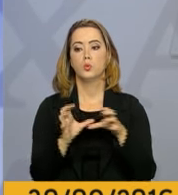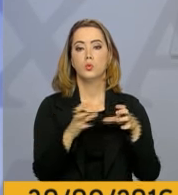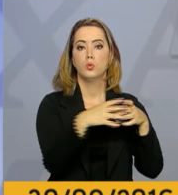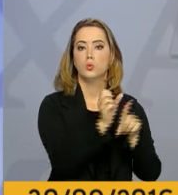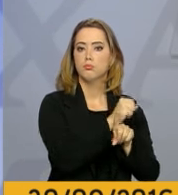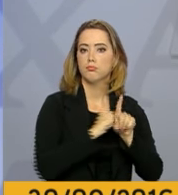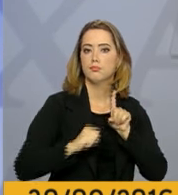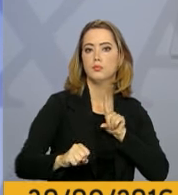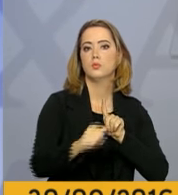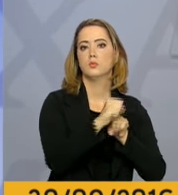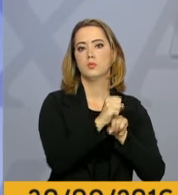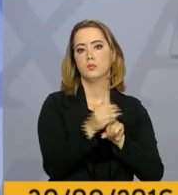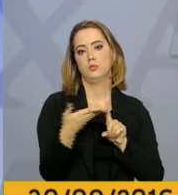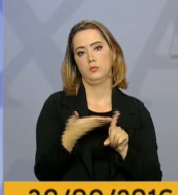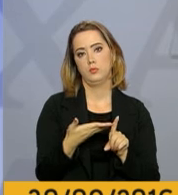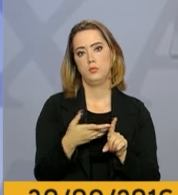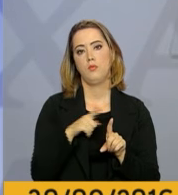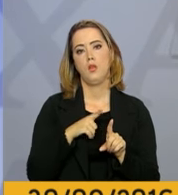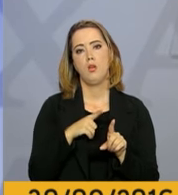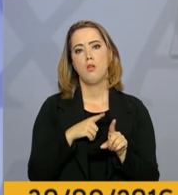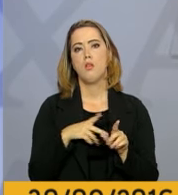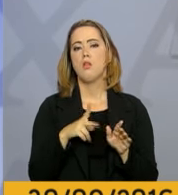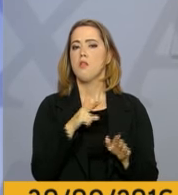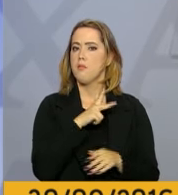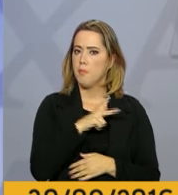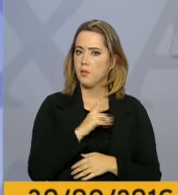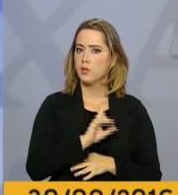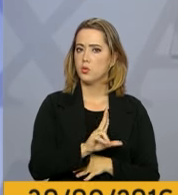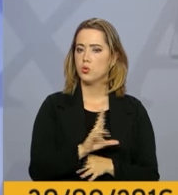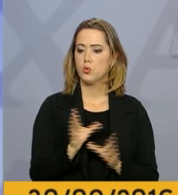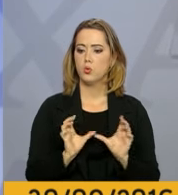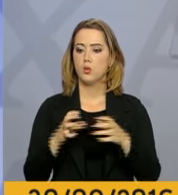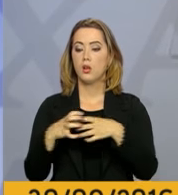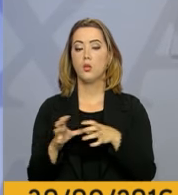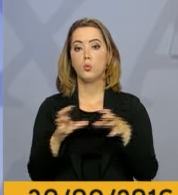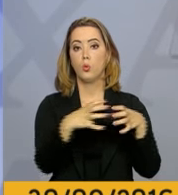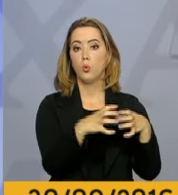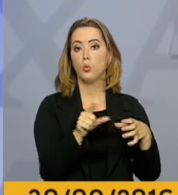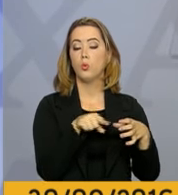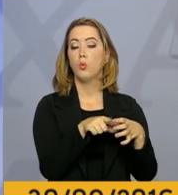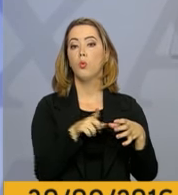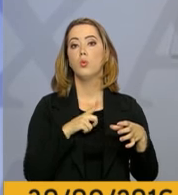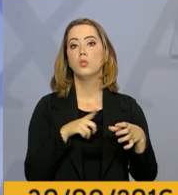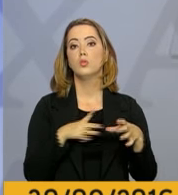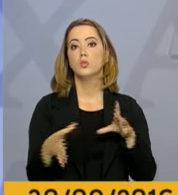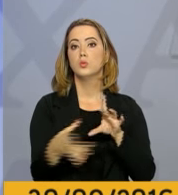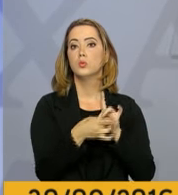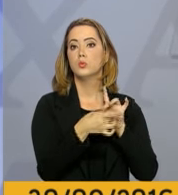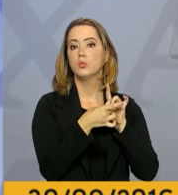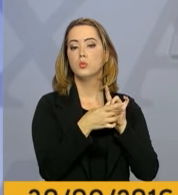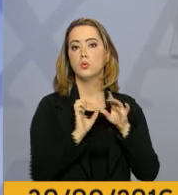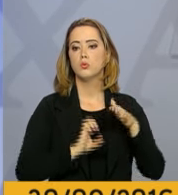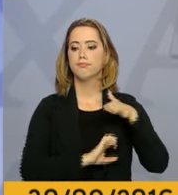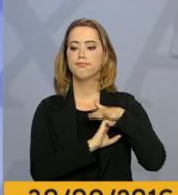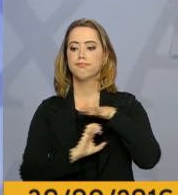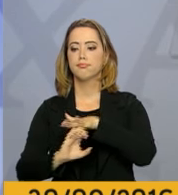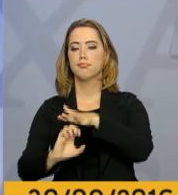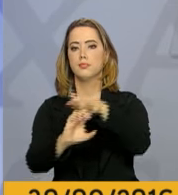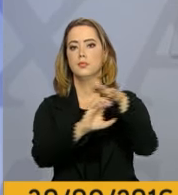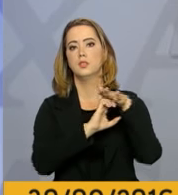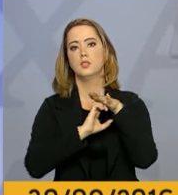sociais, no particular, com os setores que exercem os empreendimentos